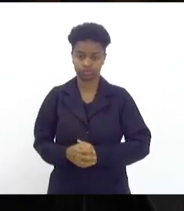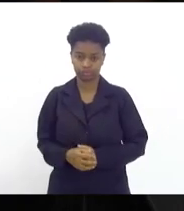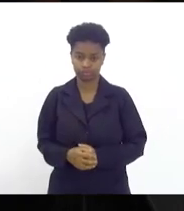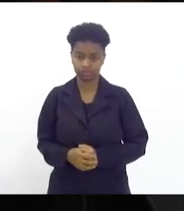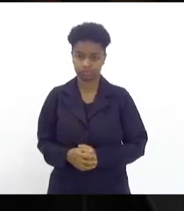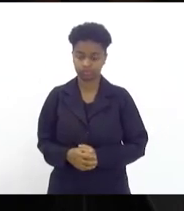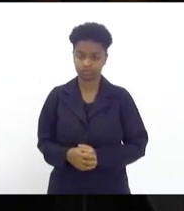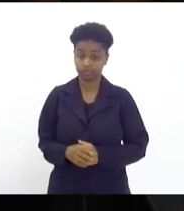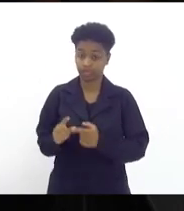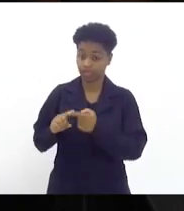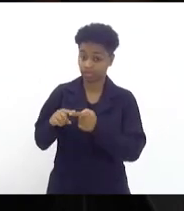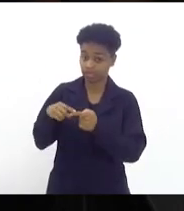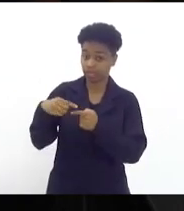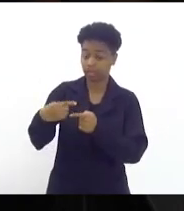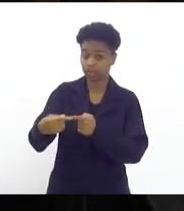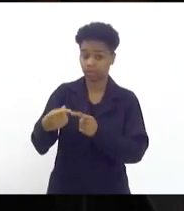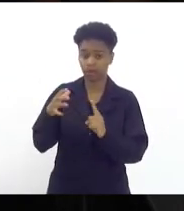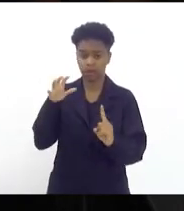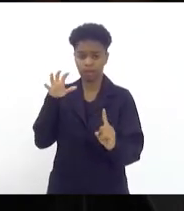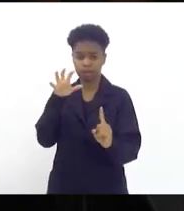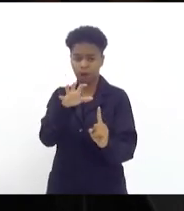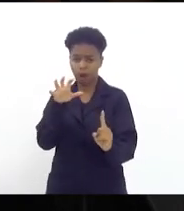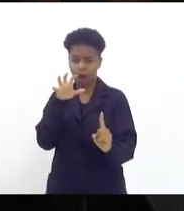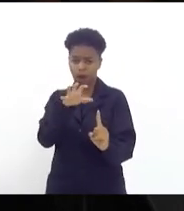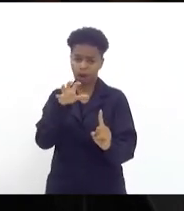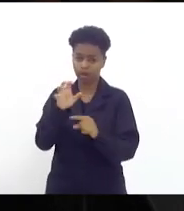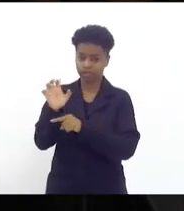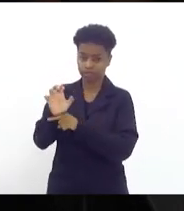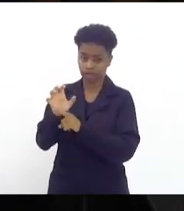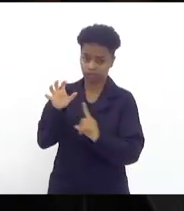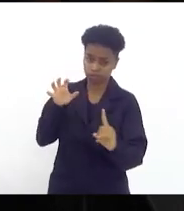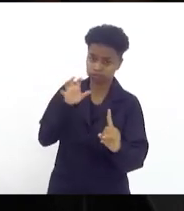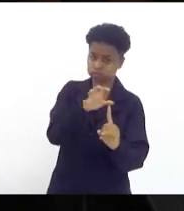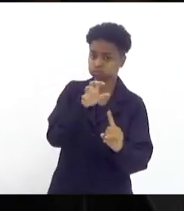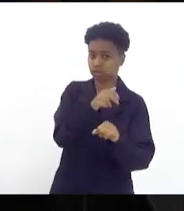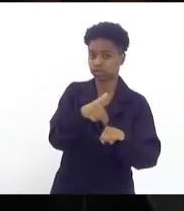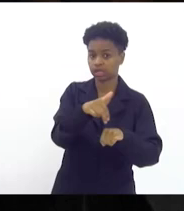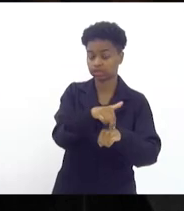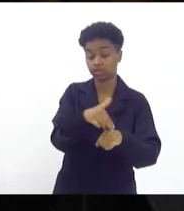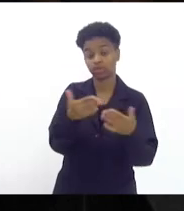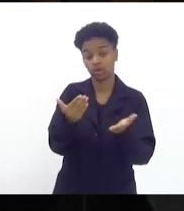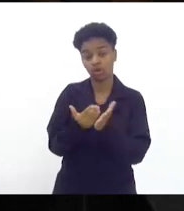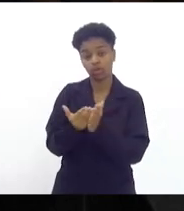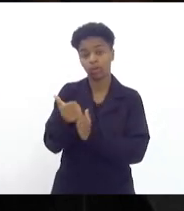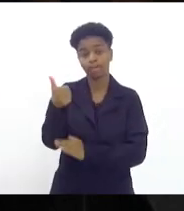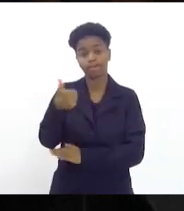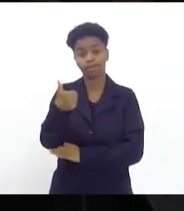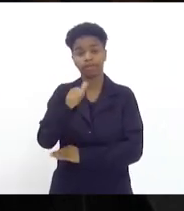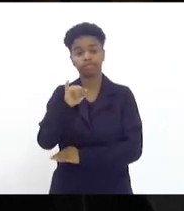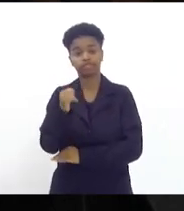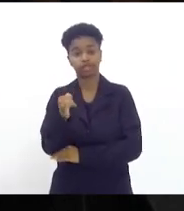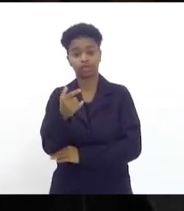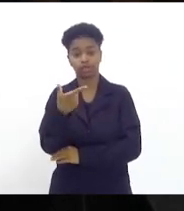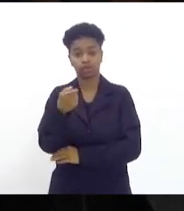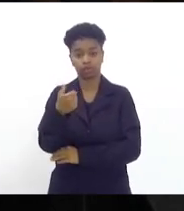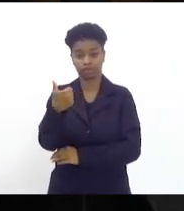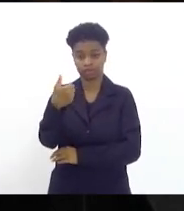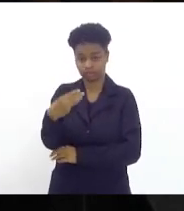posteriormente com pressão dos estados a partir de primeiro de janeiro de 2013